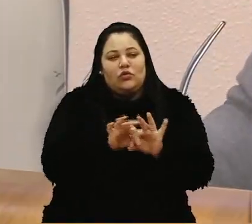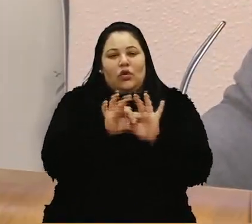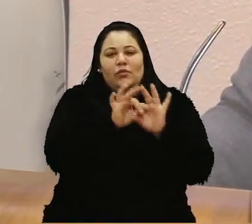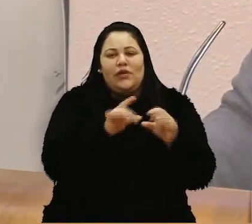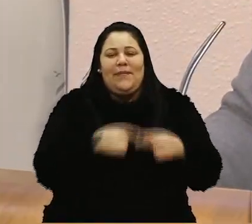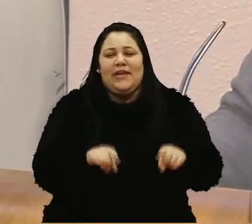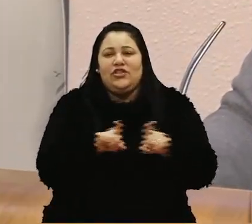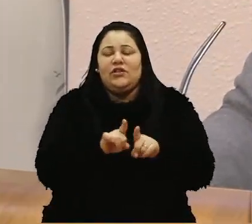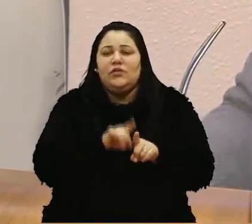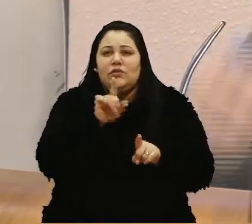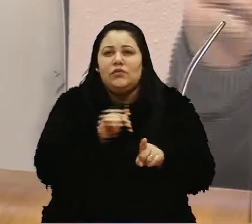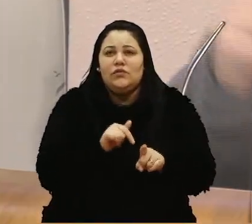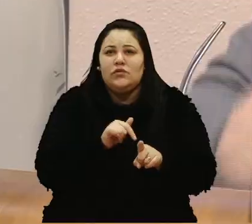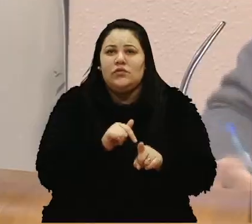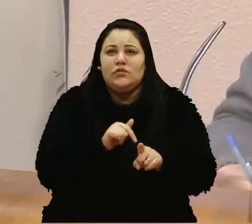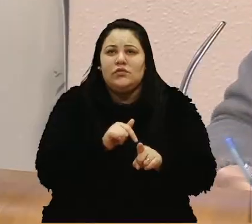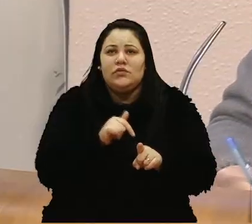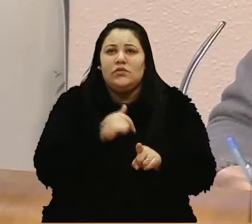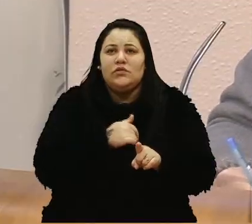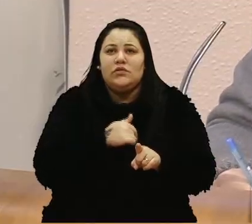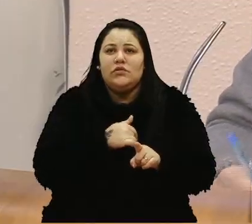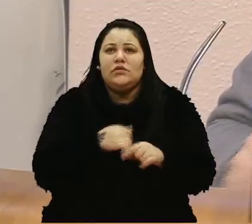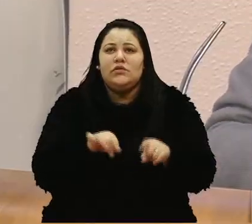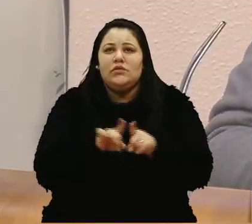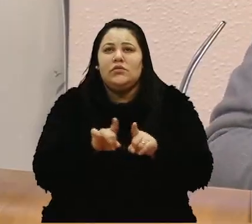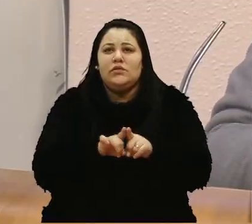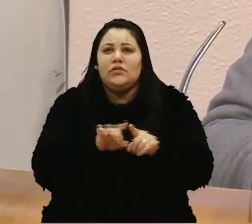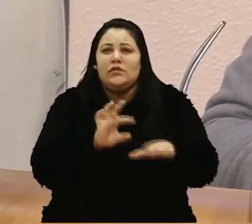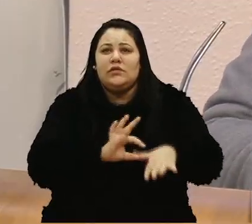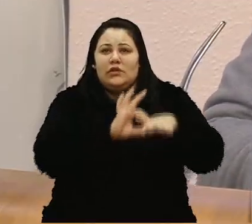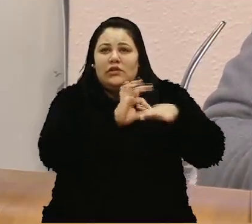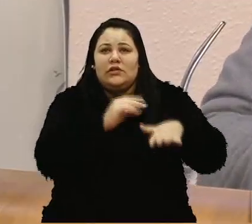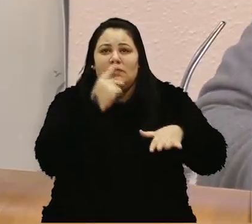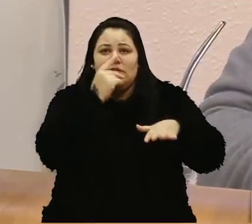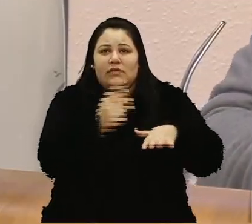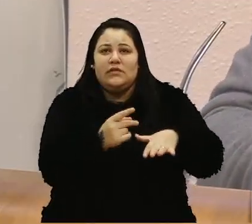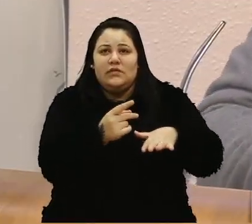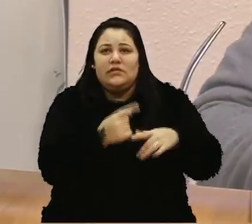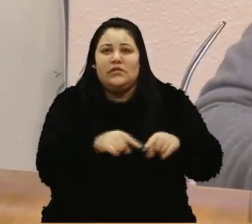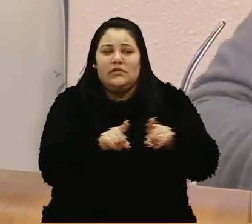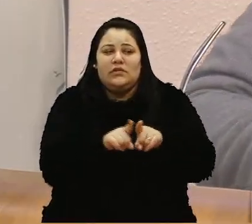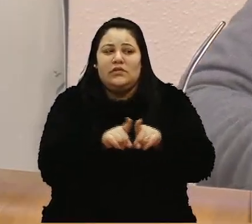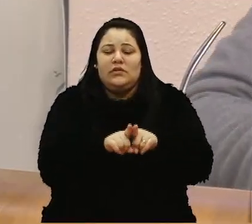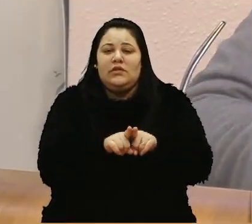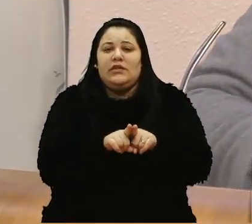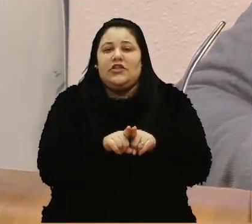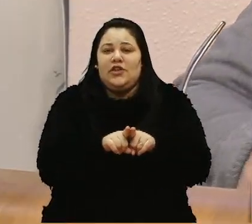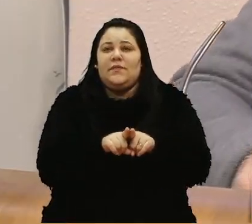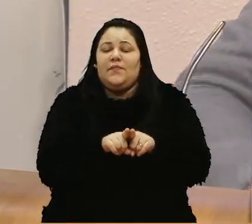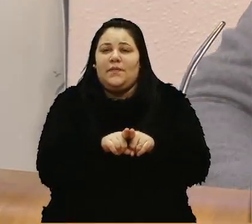ter essas informações. Em declaração de líder, a bancada do PL, vereadora Daiane Melo, da tribuna.